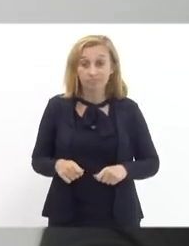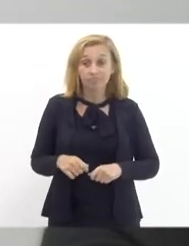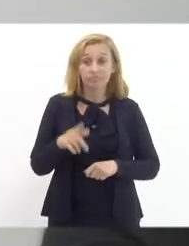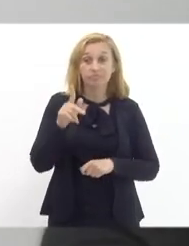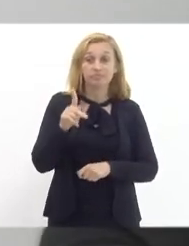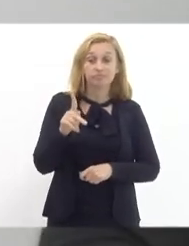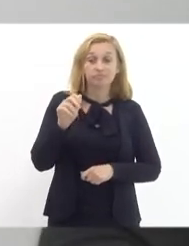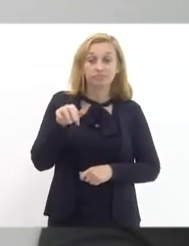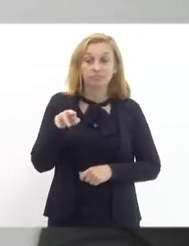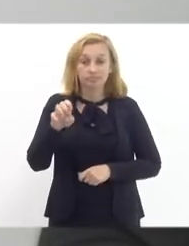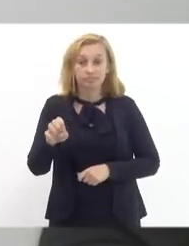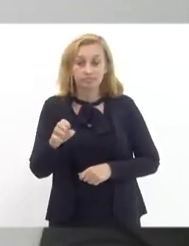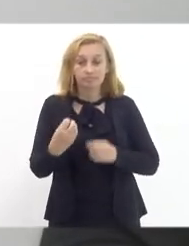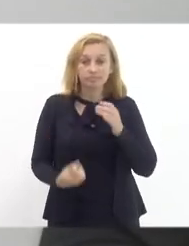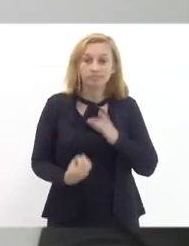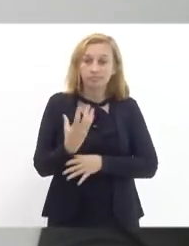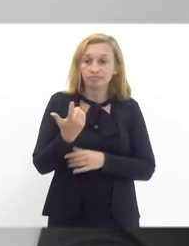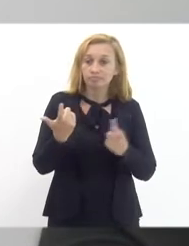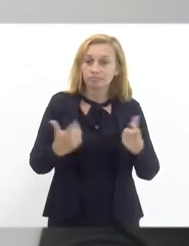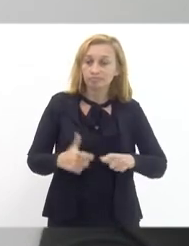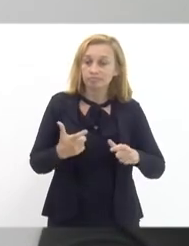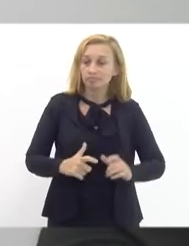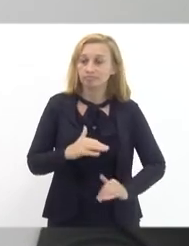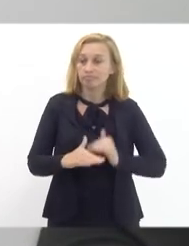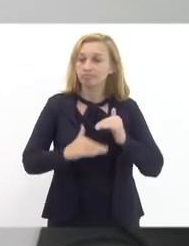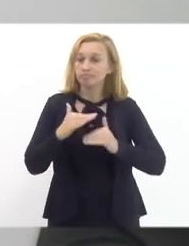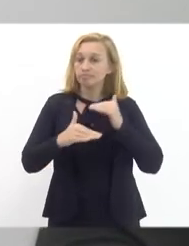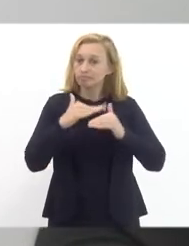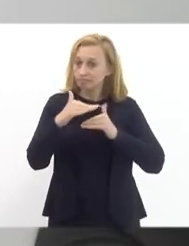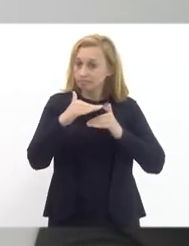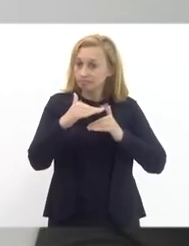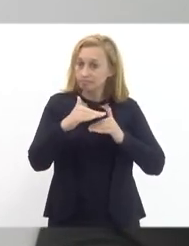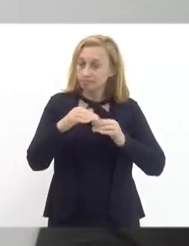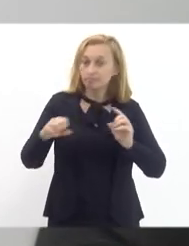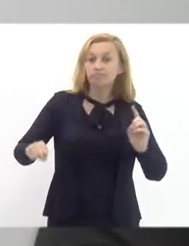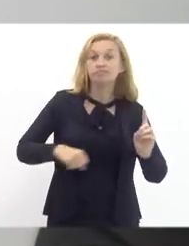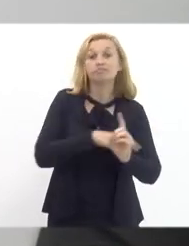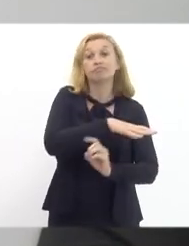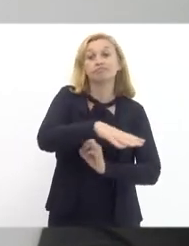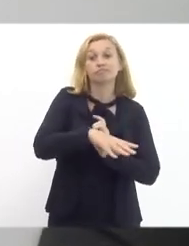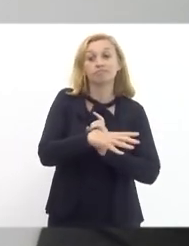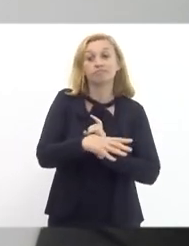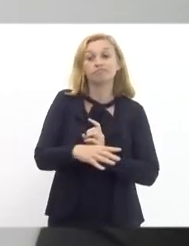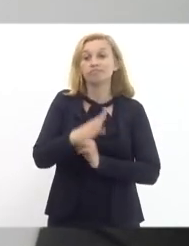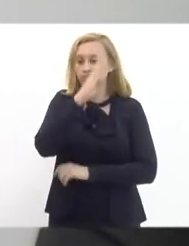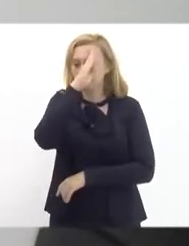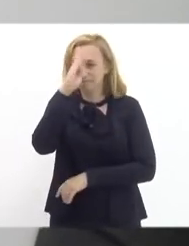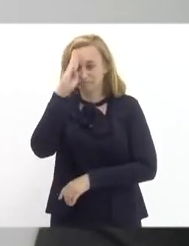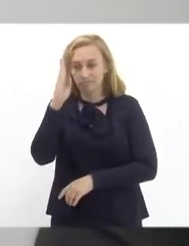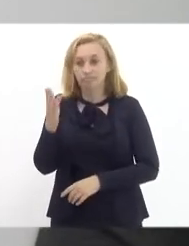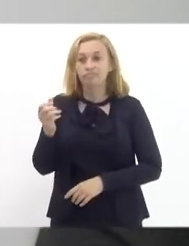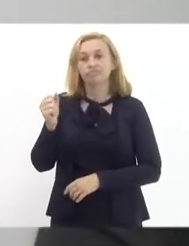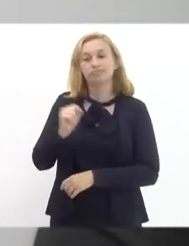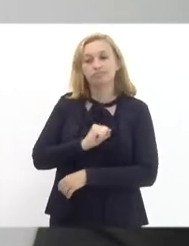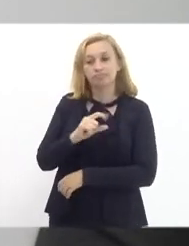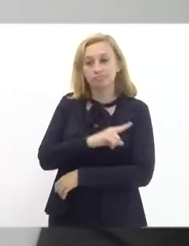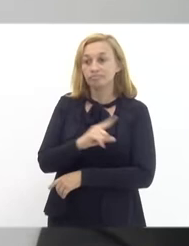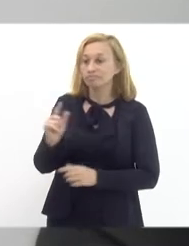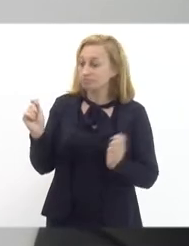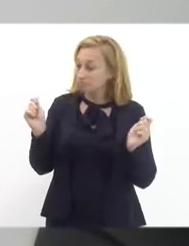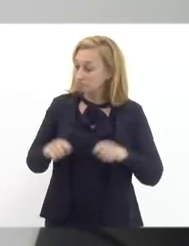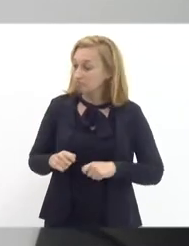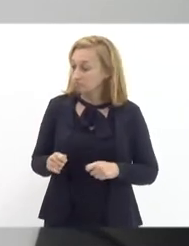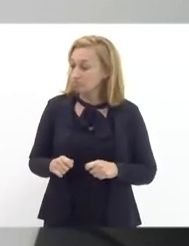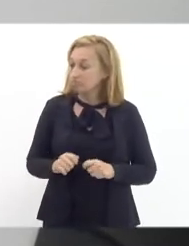a criação ali de um espaço de desenvolvimento social e acadêmico para São Gonçalo. É um